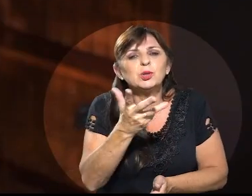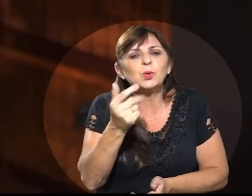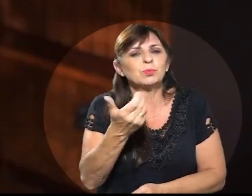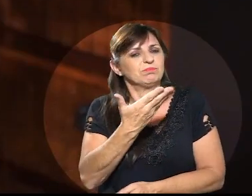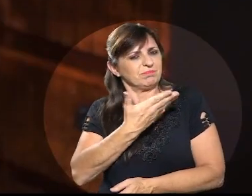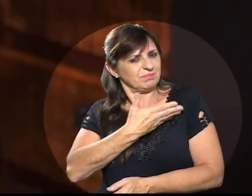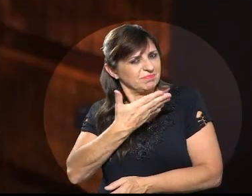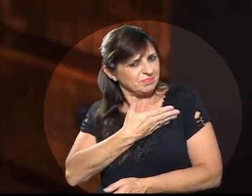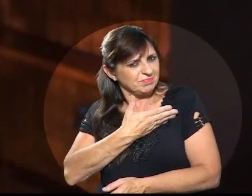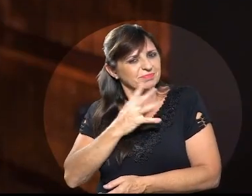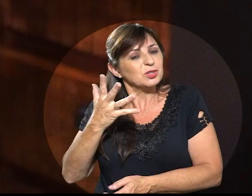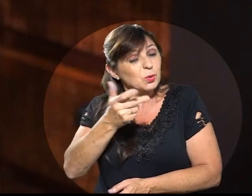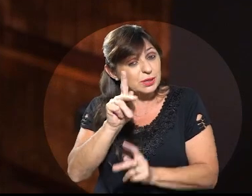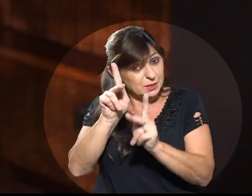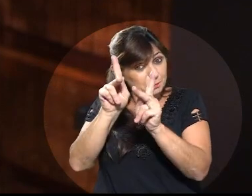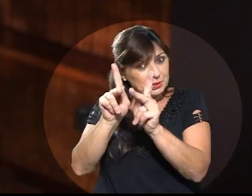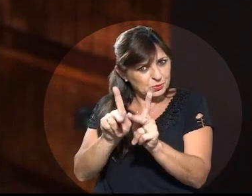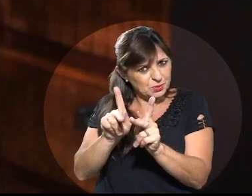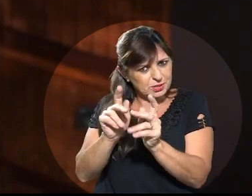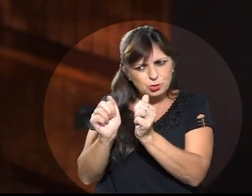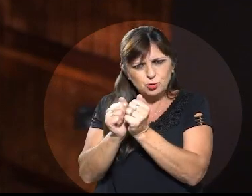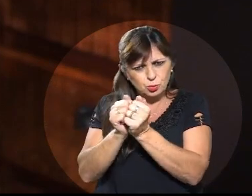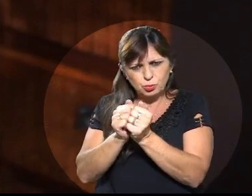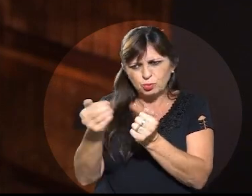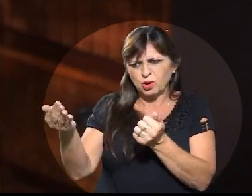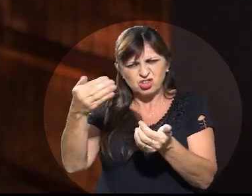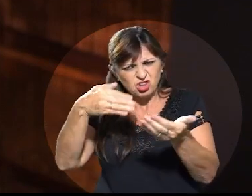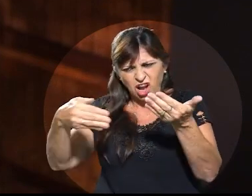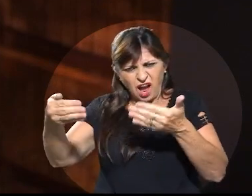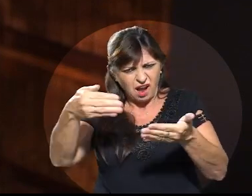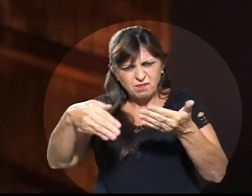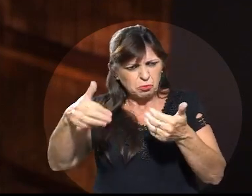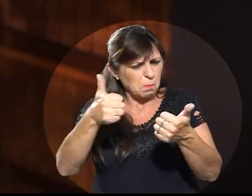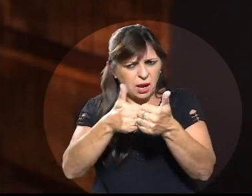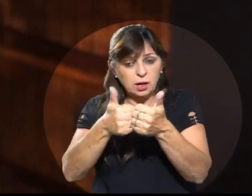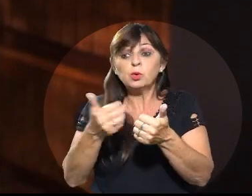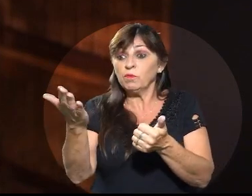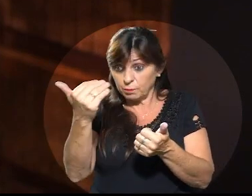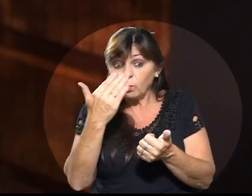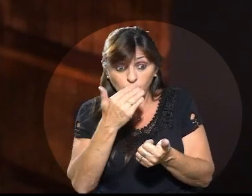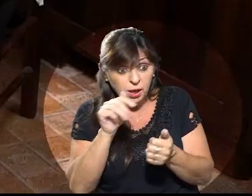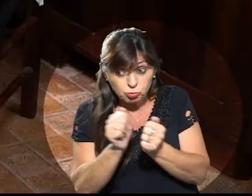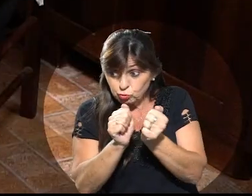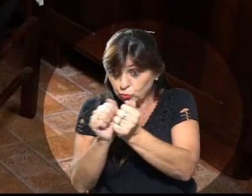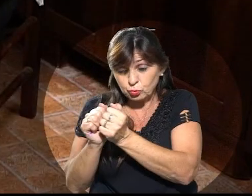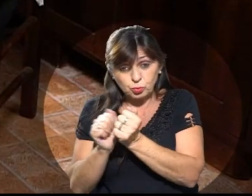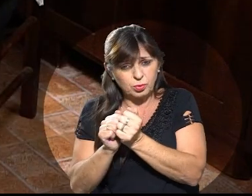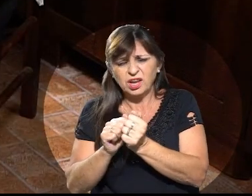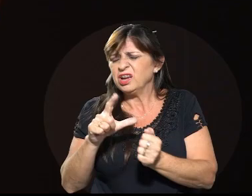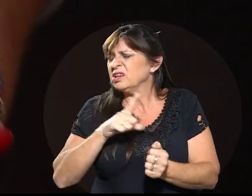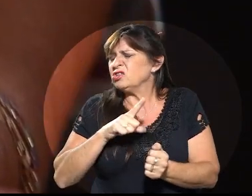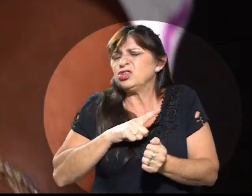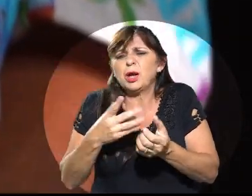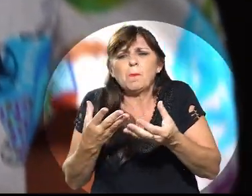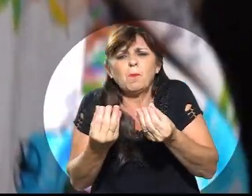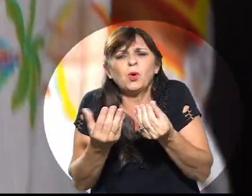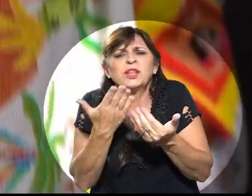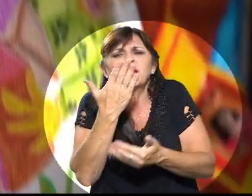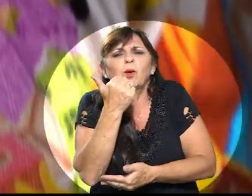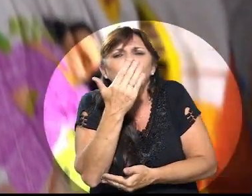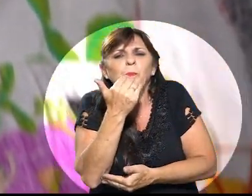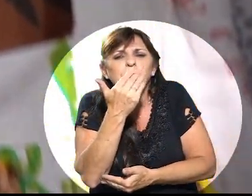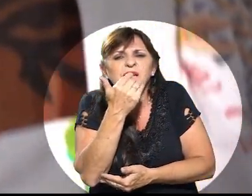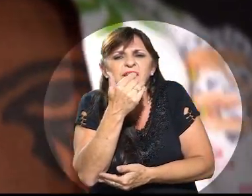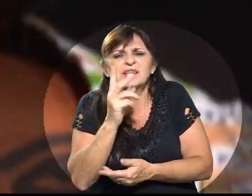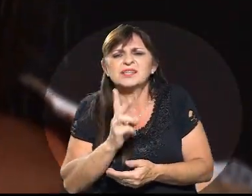oferecida, né? Então, assim, é muito farta, com muita coisa, e eles são um povo alegre, tá?